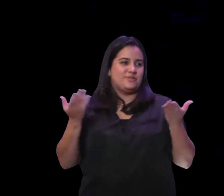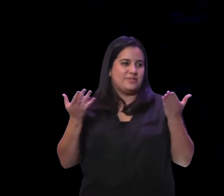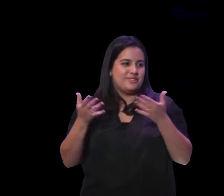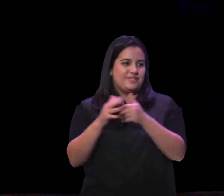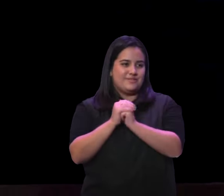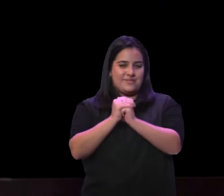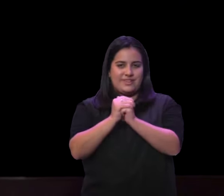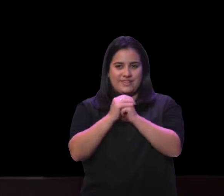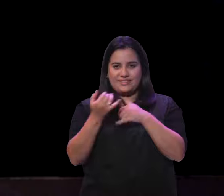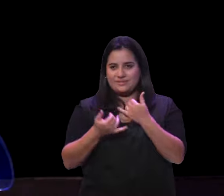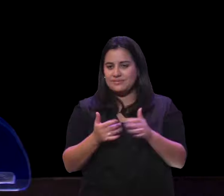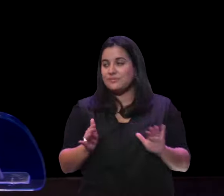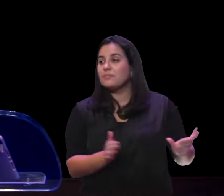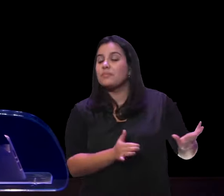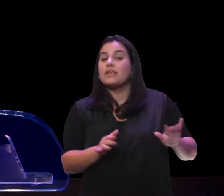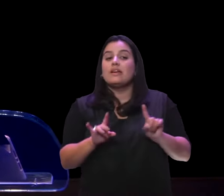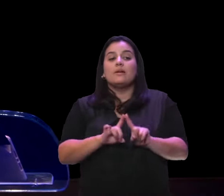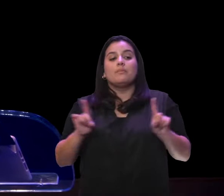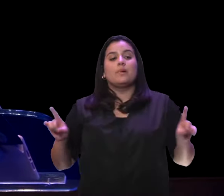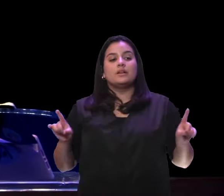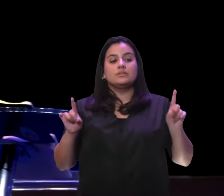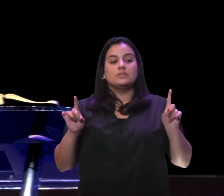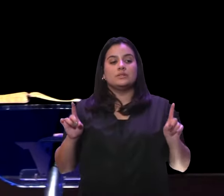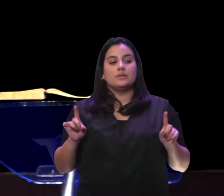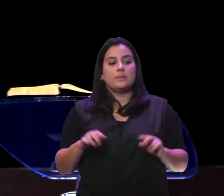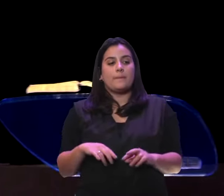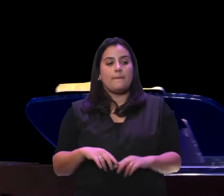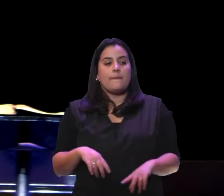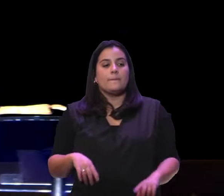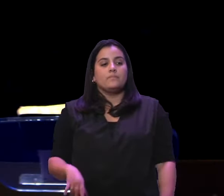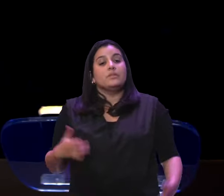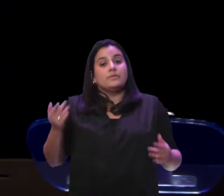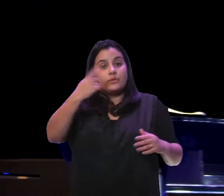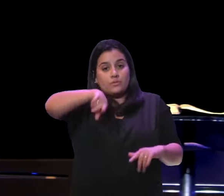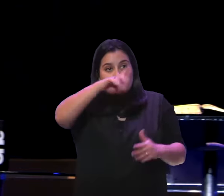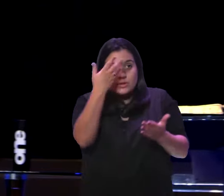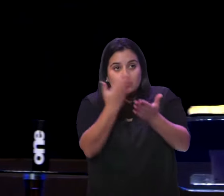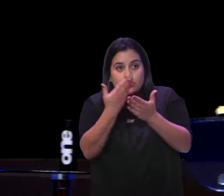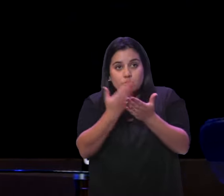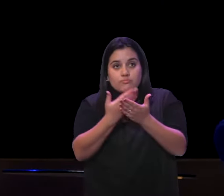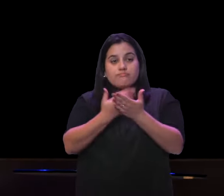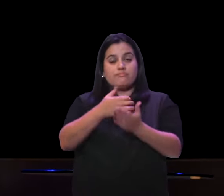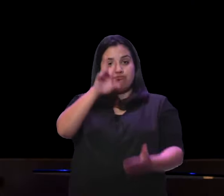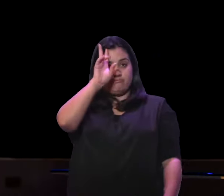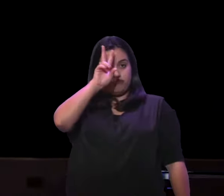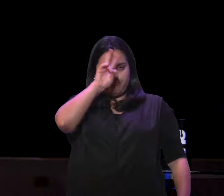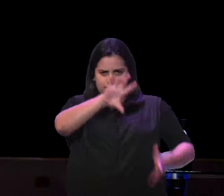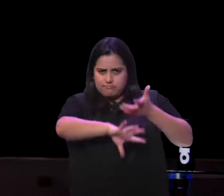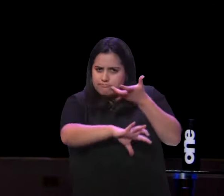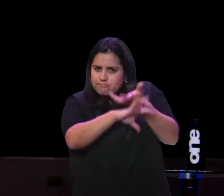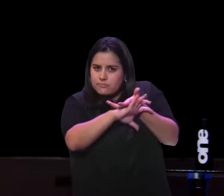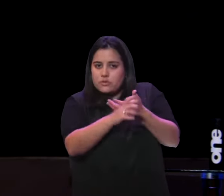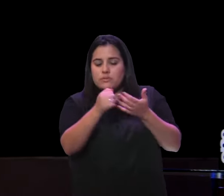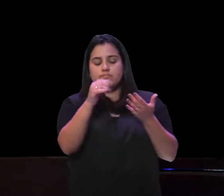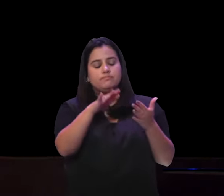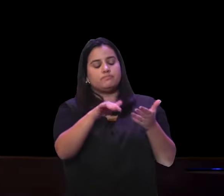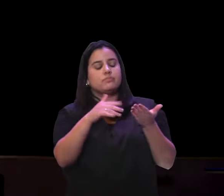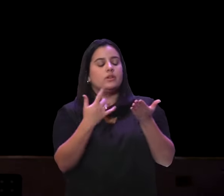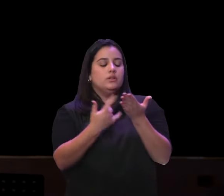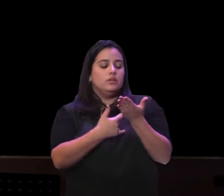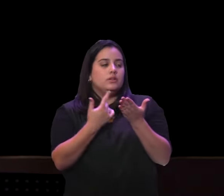Amém. Mas quando você vai estudar história, você pega lá o livro de